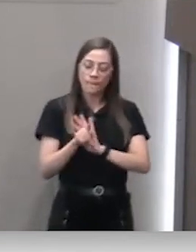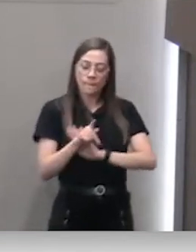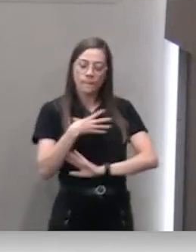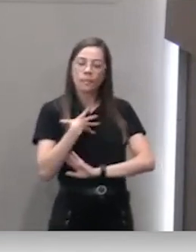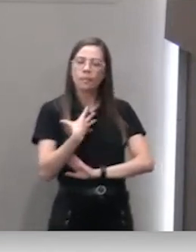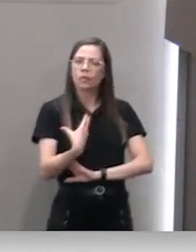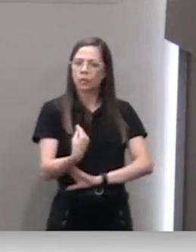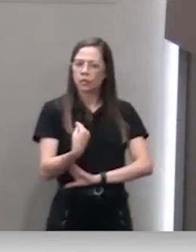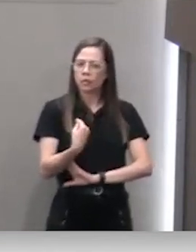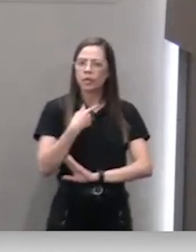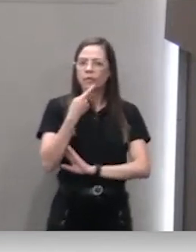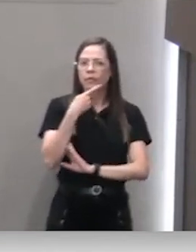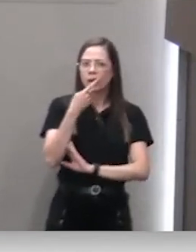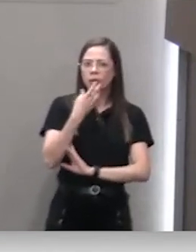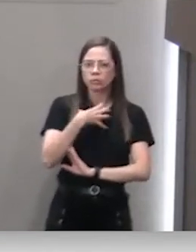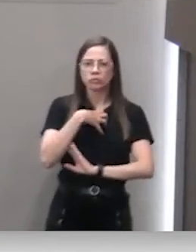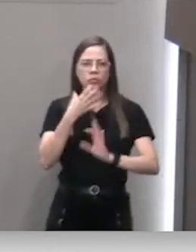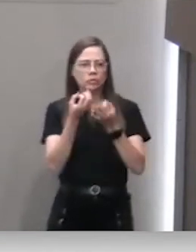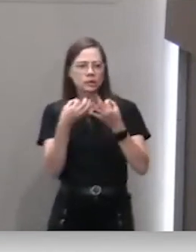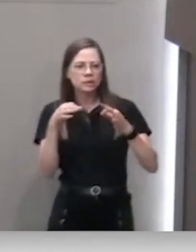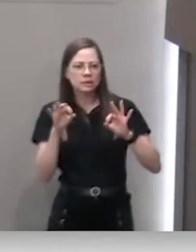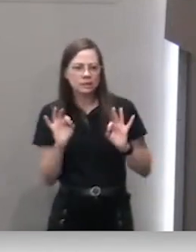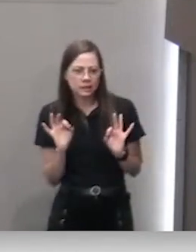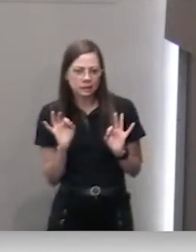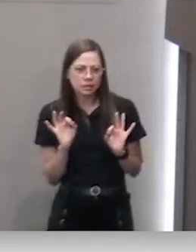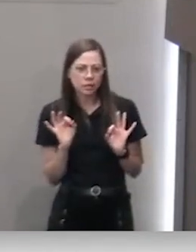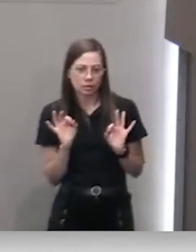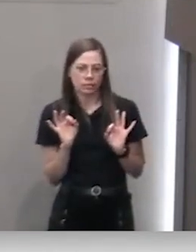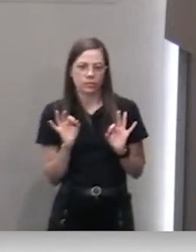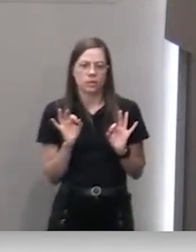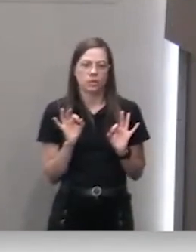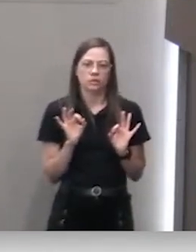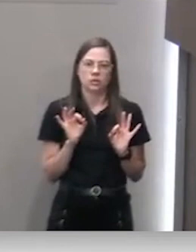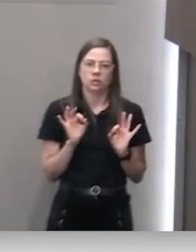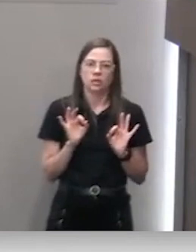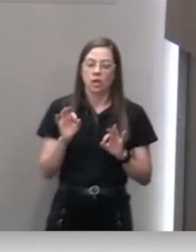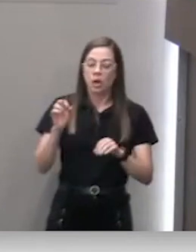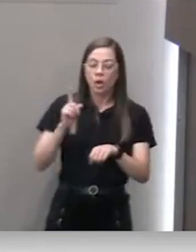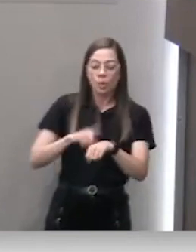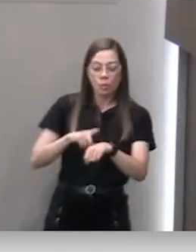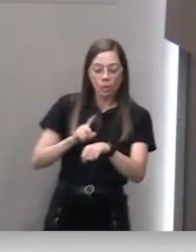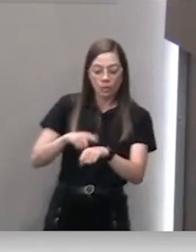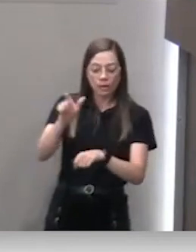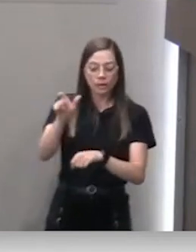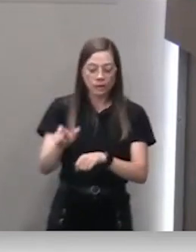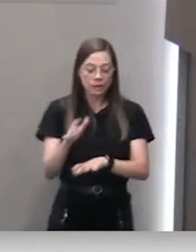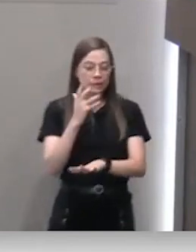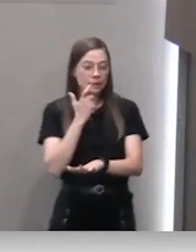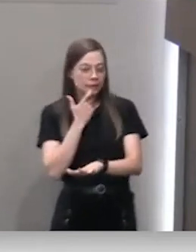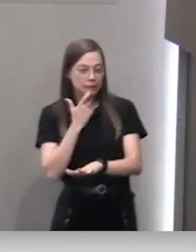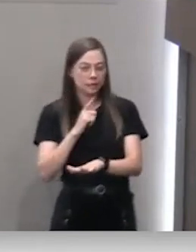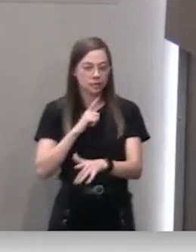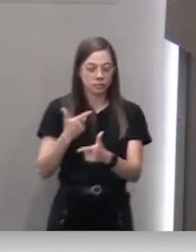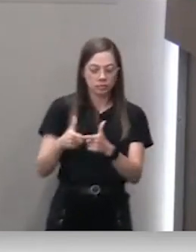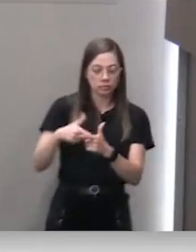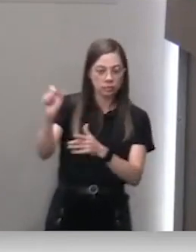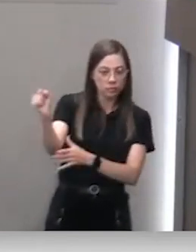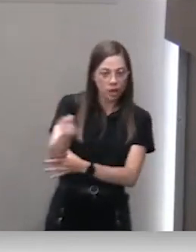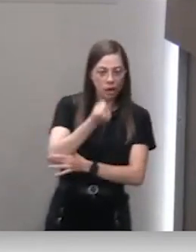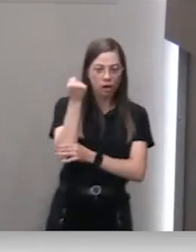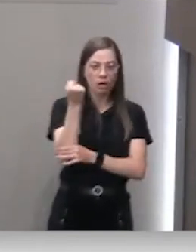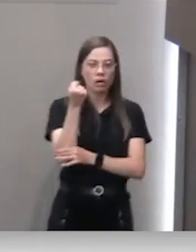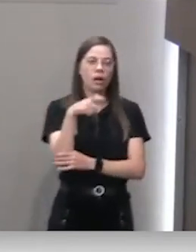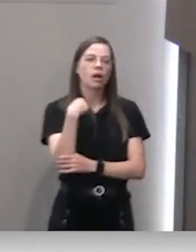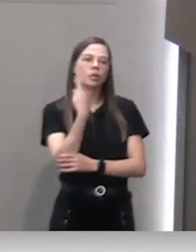por uma coisa muito simples. Quando os nossos filhos têm problemas graves, quem tem de resolver